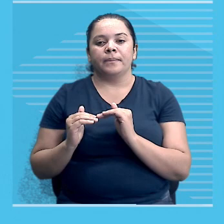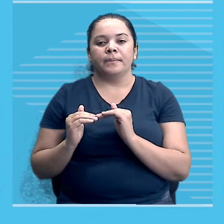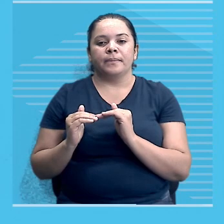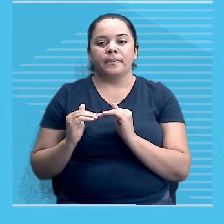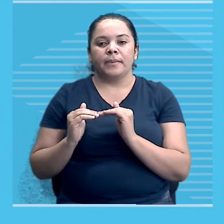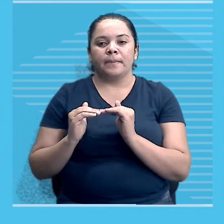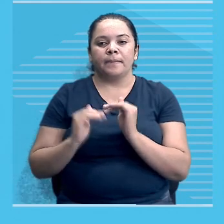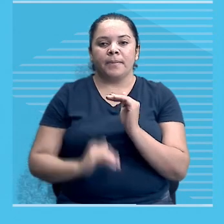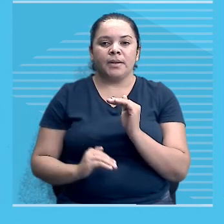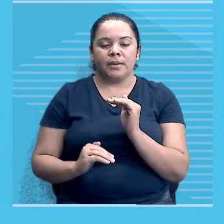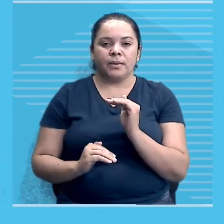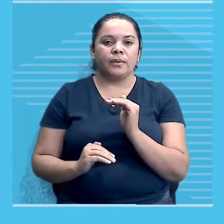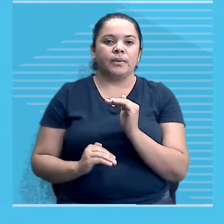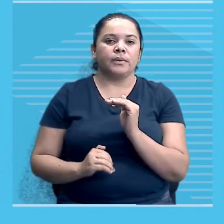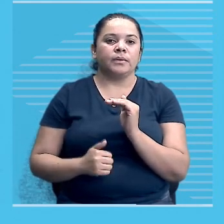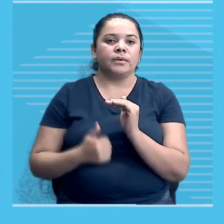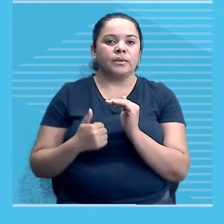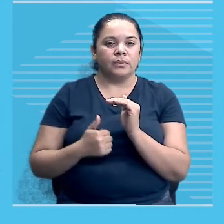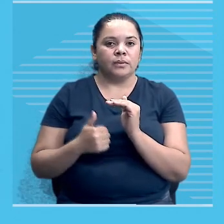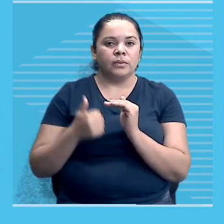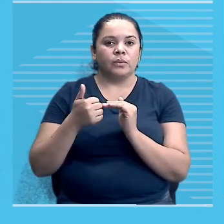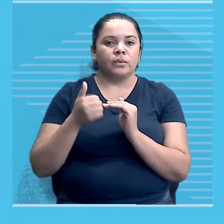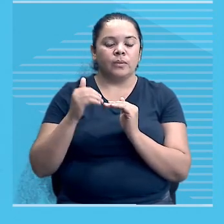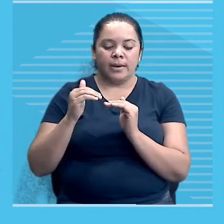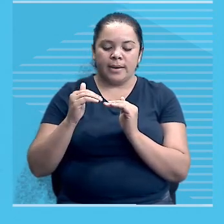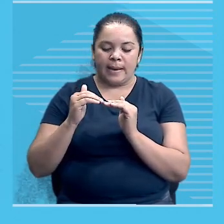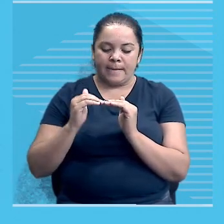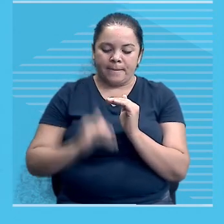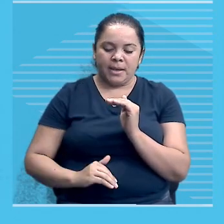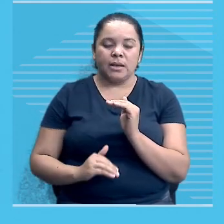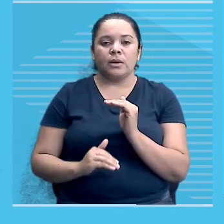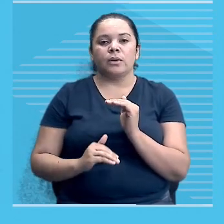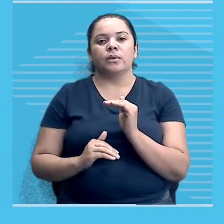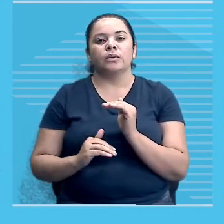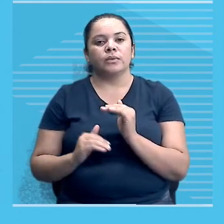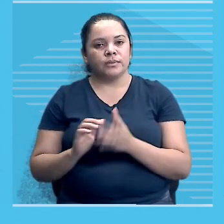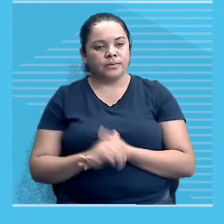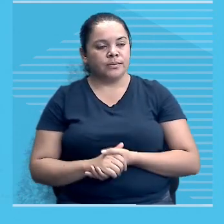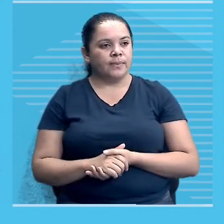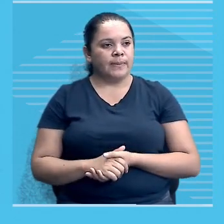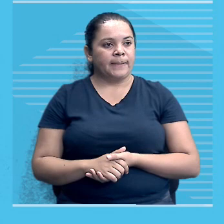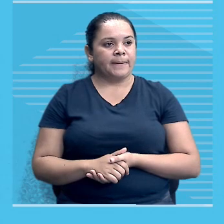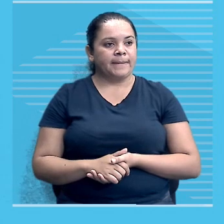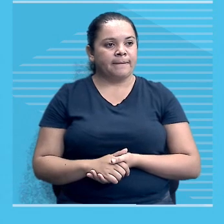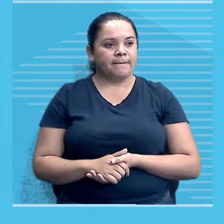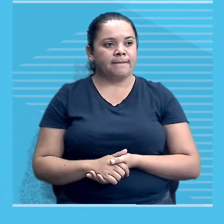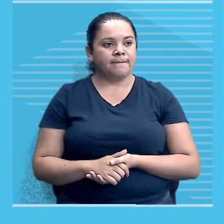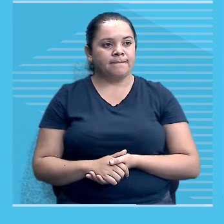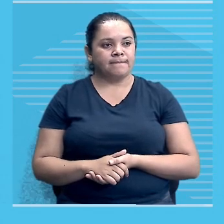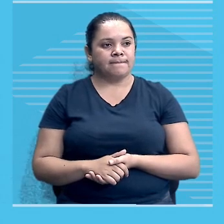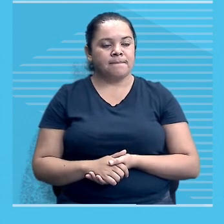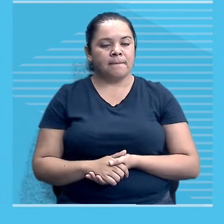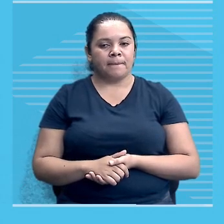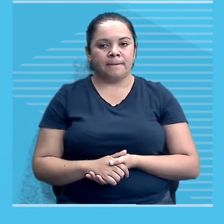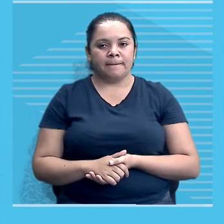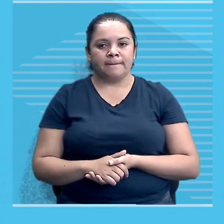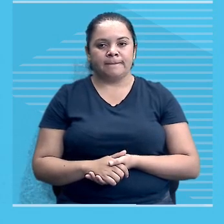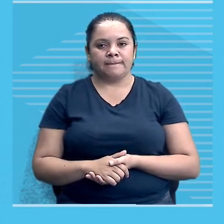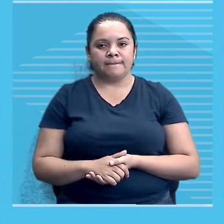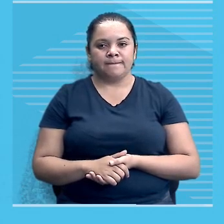maiores que o meu intervalo aqui é o meu x e meu Y estão no intervalo entre 0 e 1 né